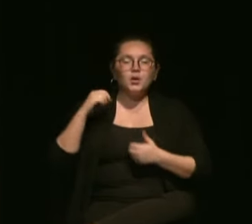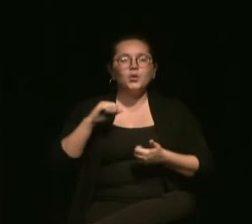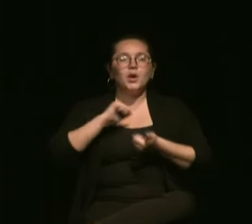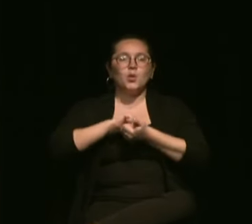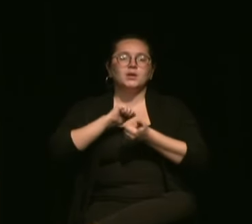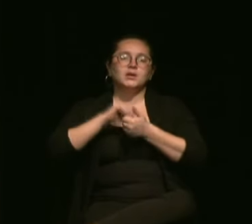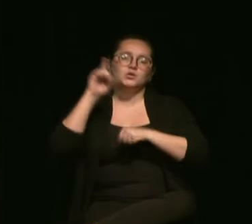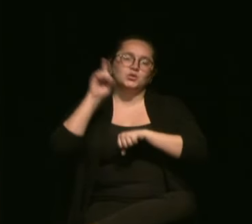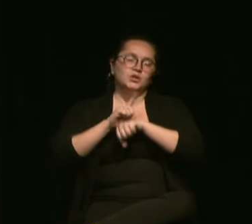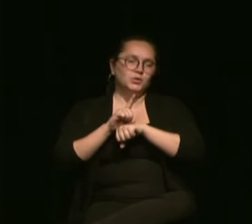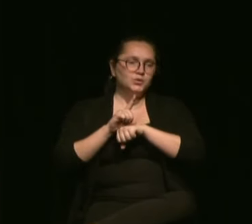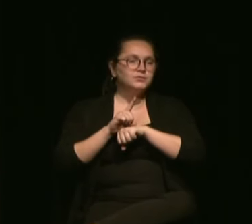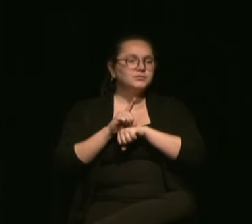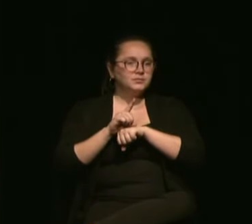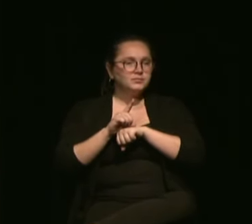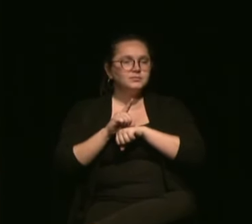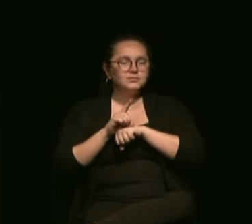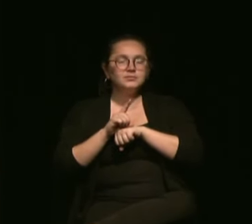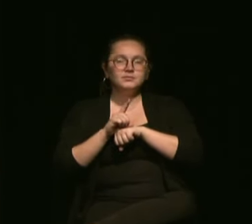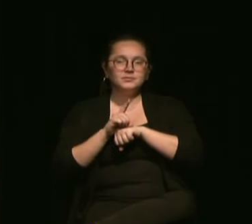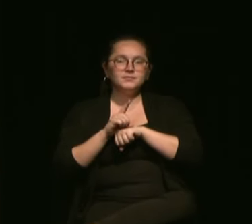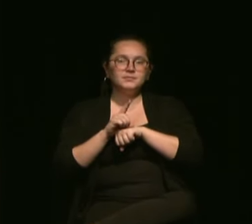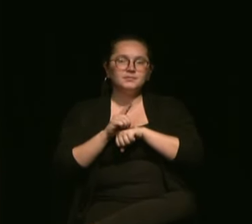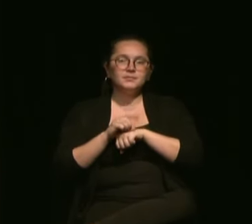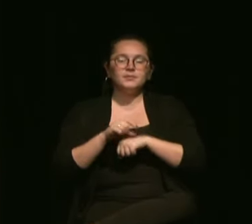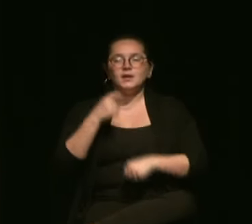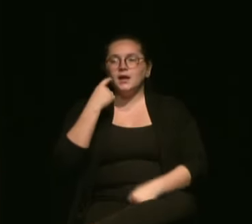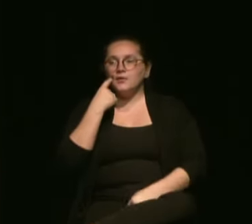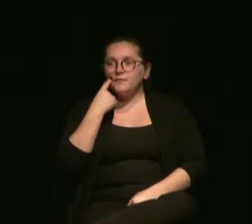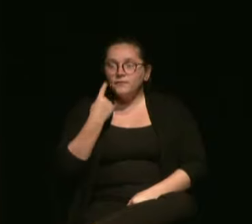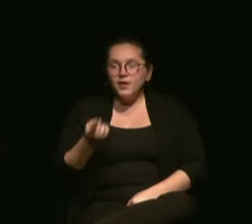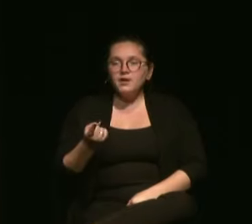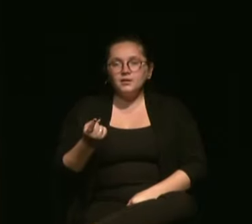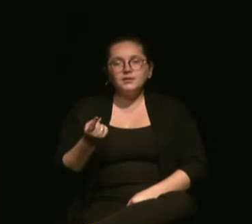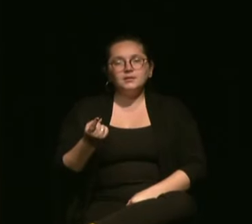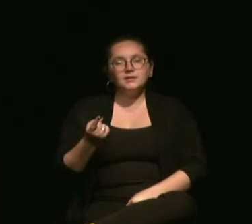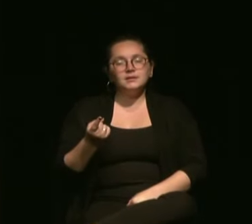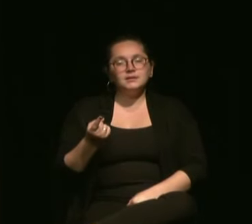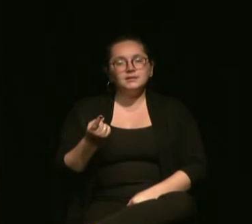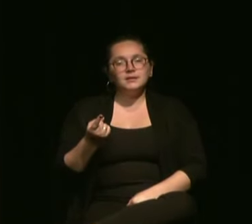do diretor. É o fato de você, de fato, ser...